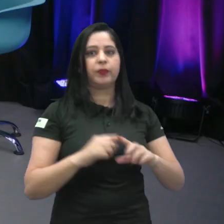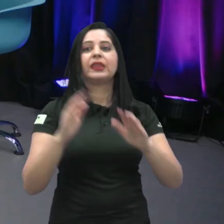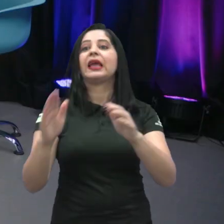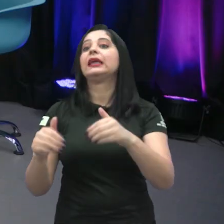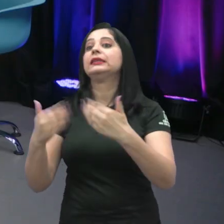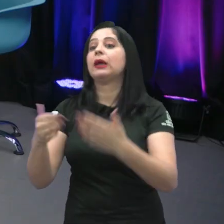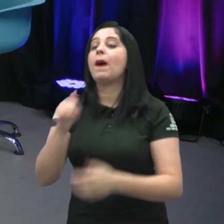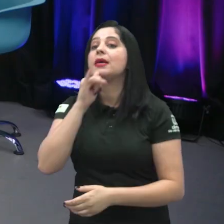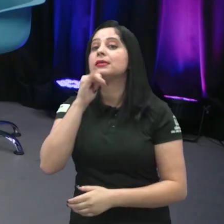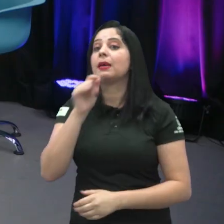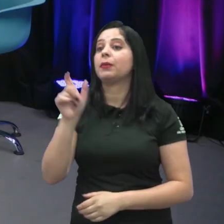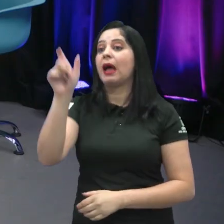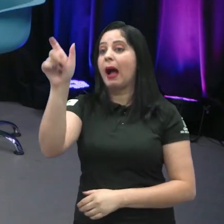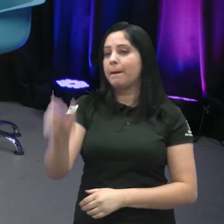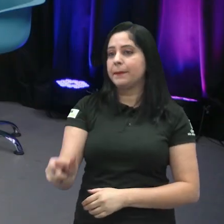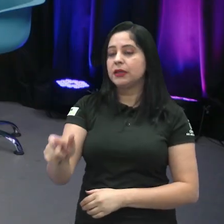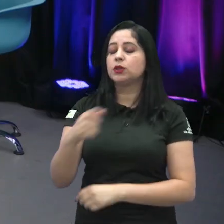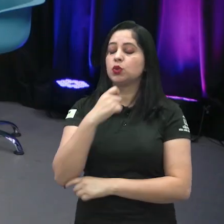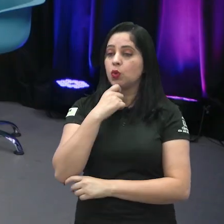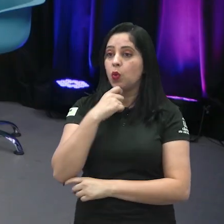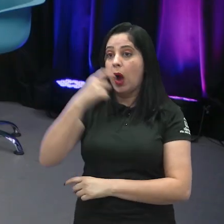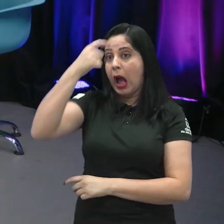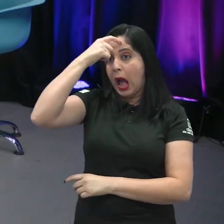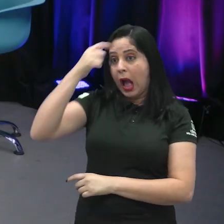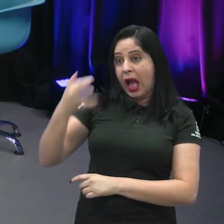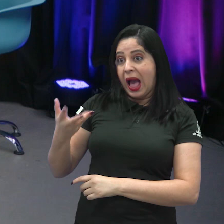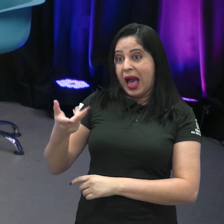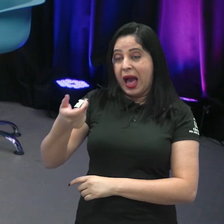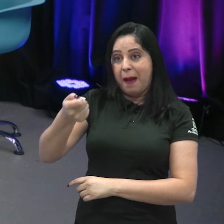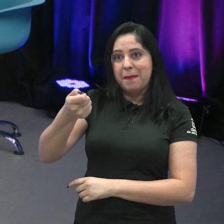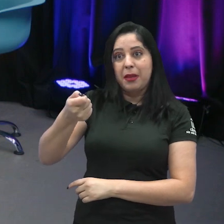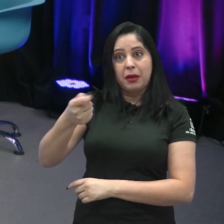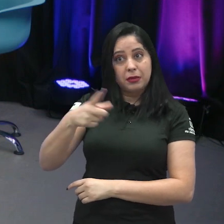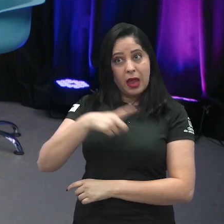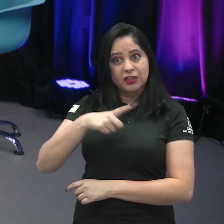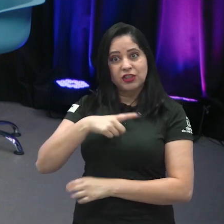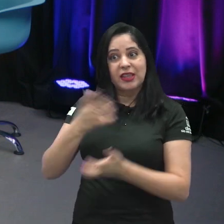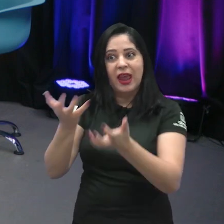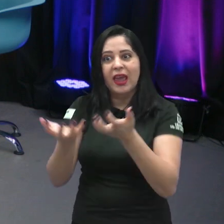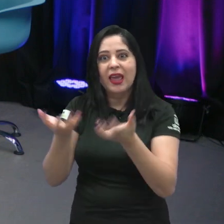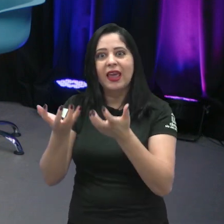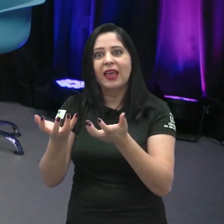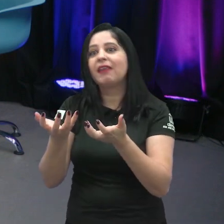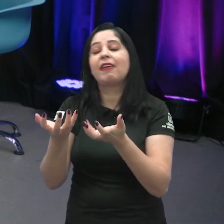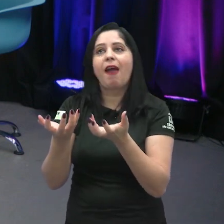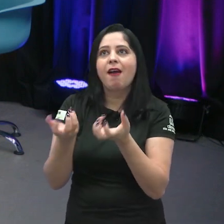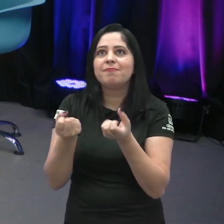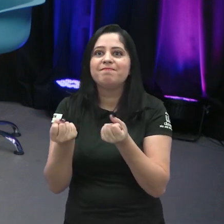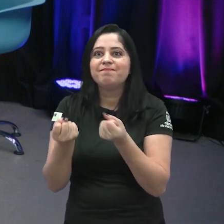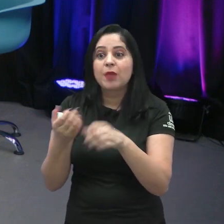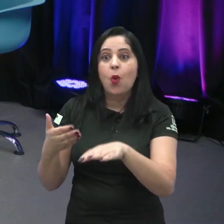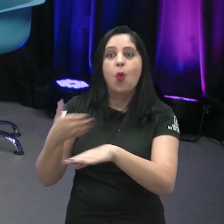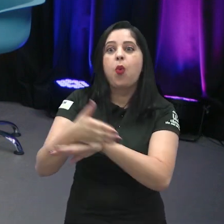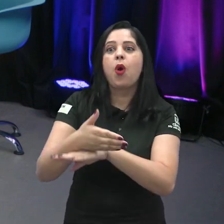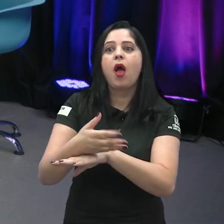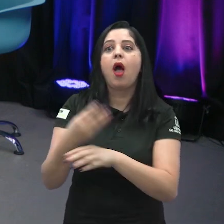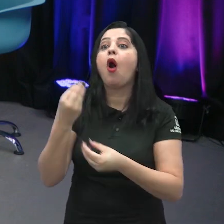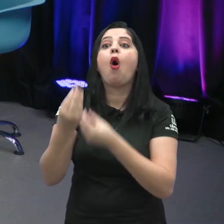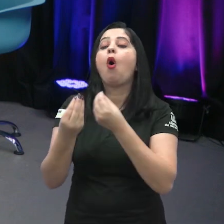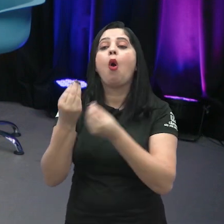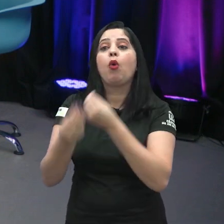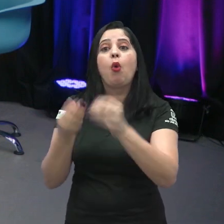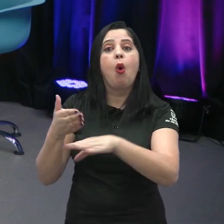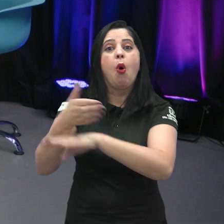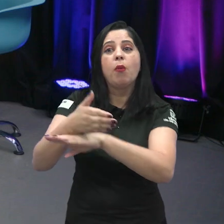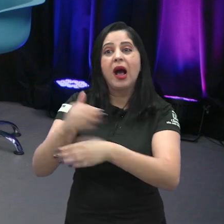que está lá em casa e ela tem um talento lá esportivo e ela quer um auxílio, né? Onde